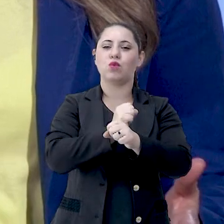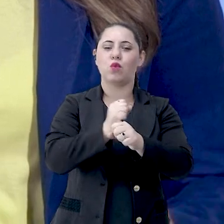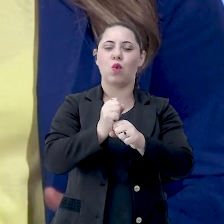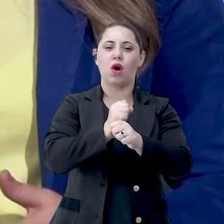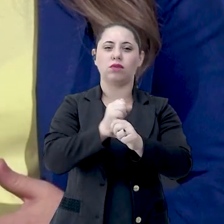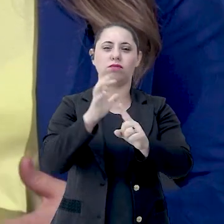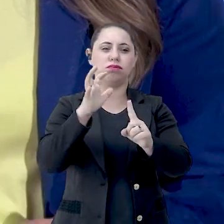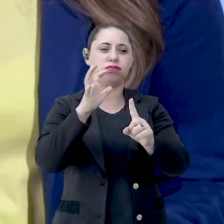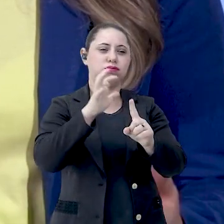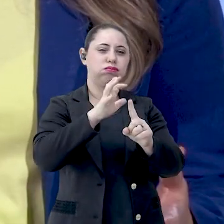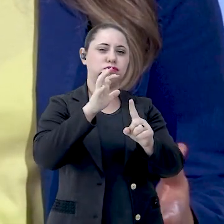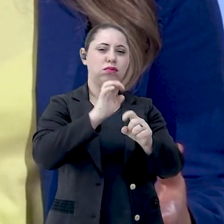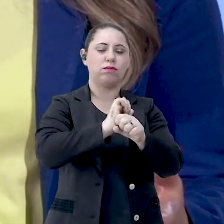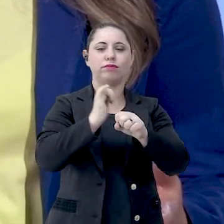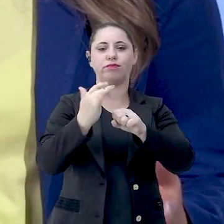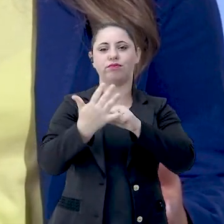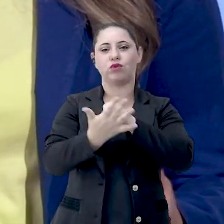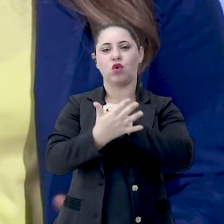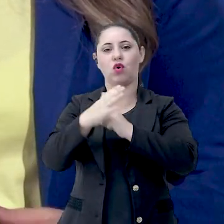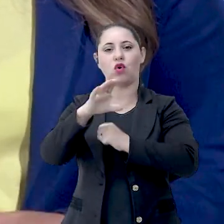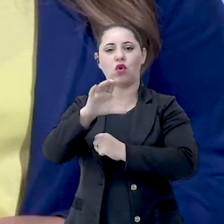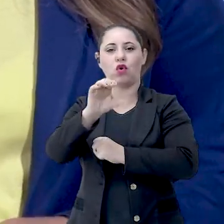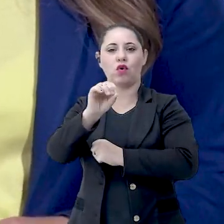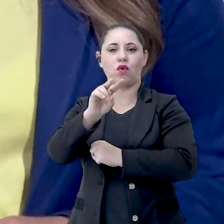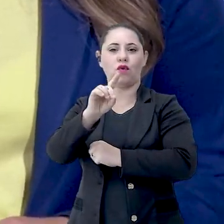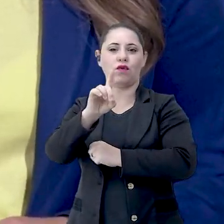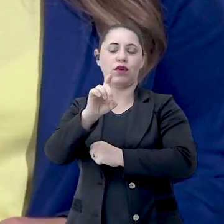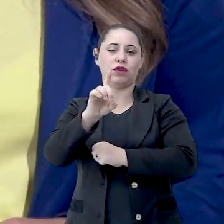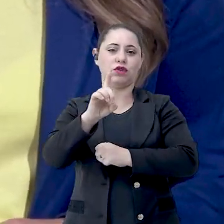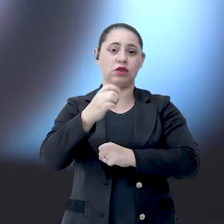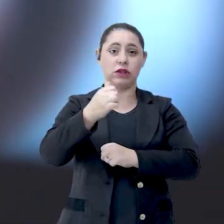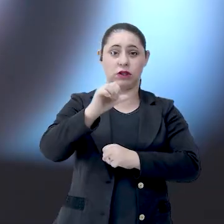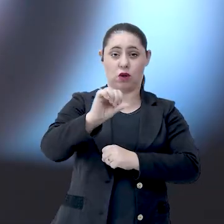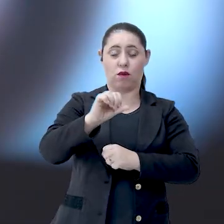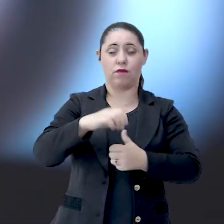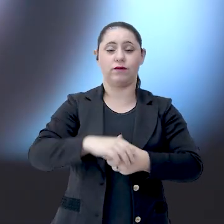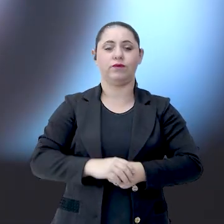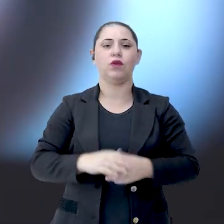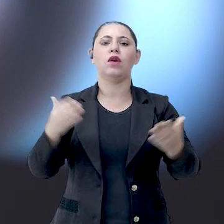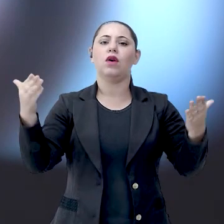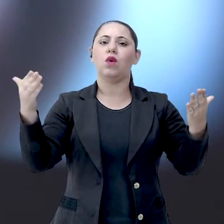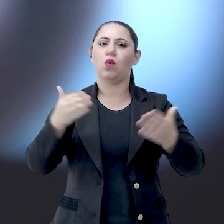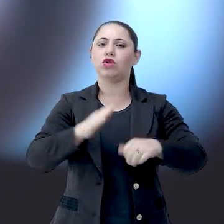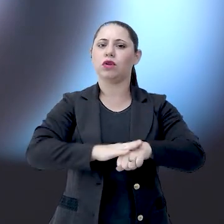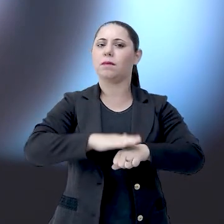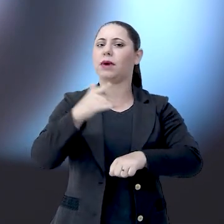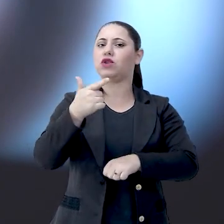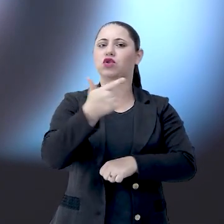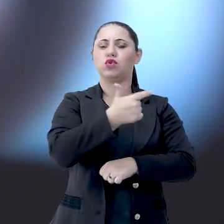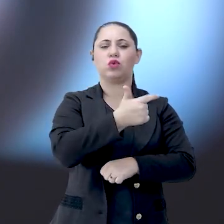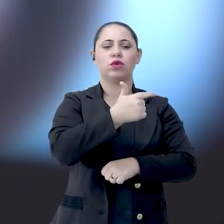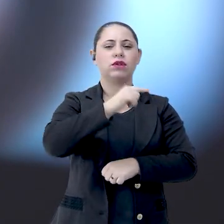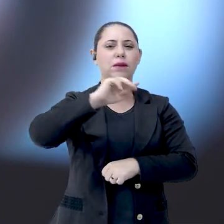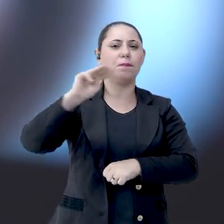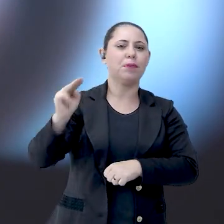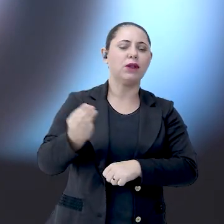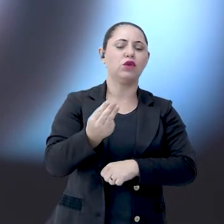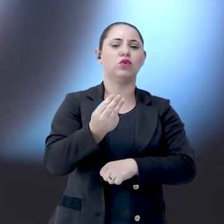pleno ano avassalado pela pandemia da Covid-19. Atualmente, somos mais de